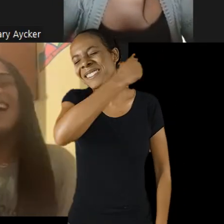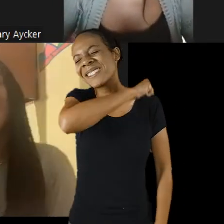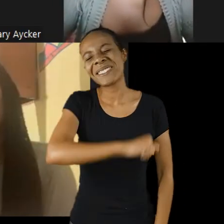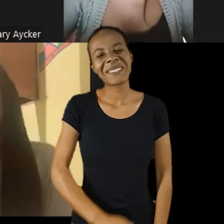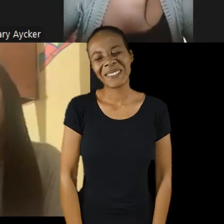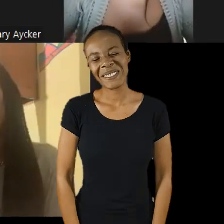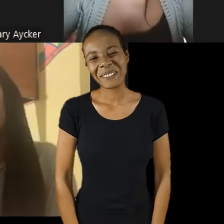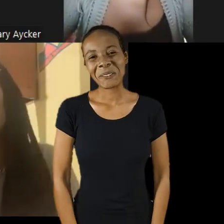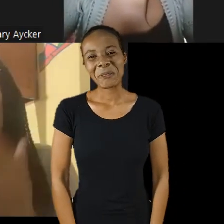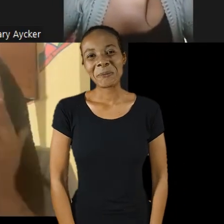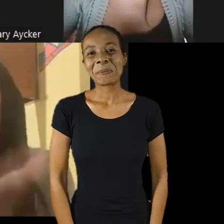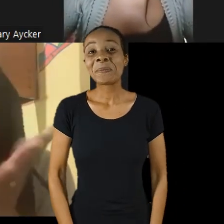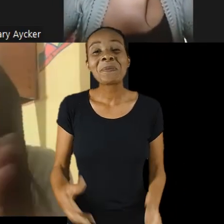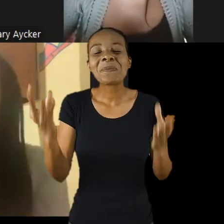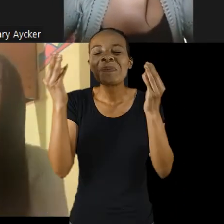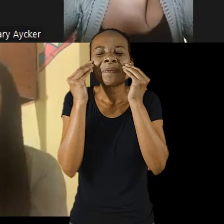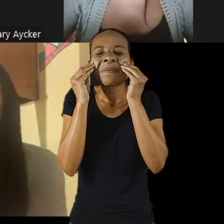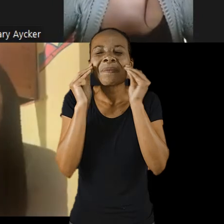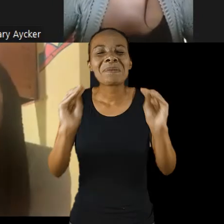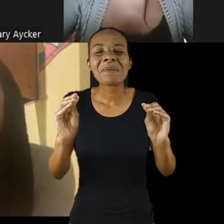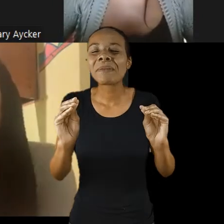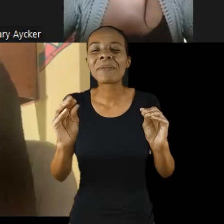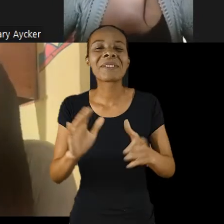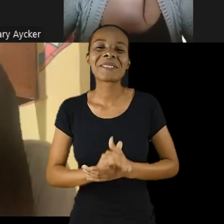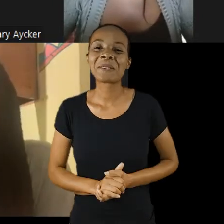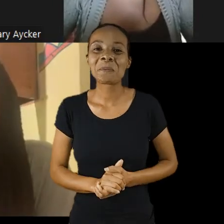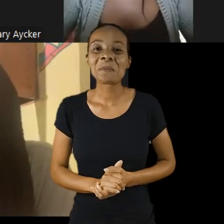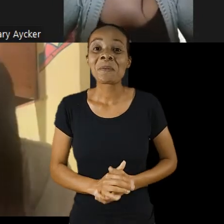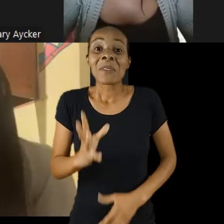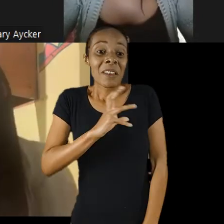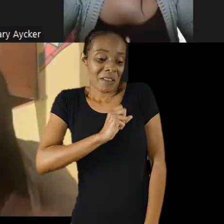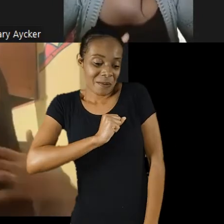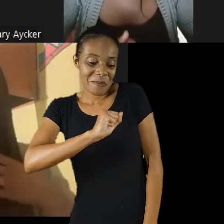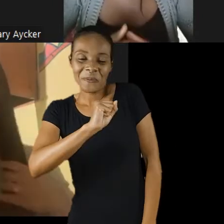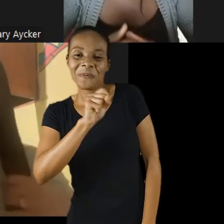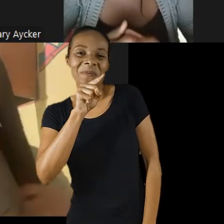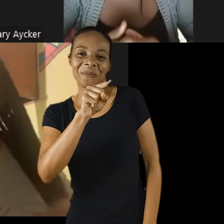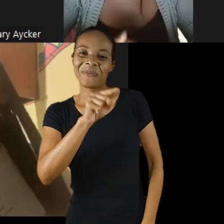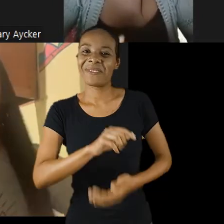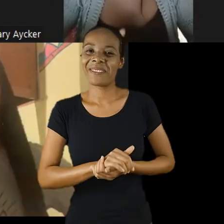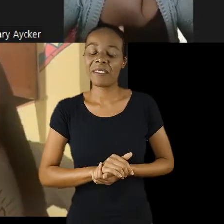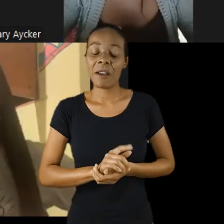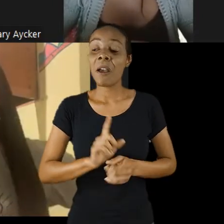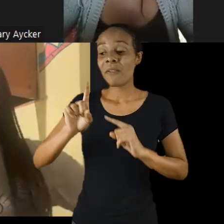um querido. Te a gente amo, te amiga. ama muito. Em breve tô aí, hein? Vamos embora.